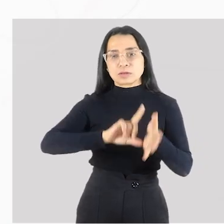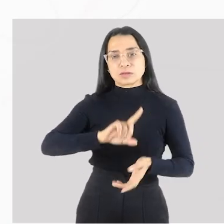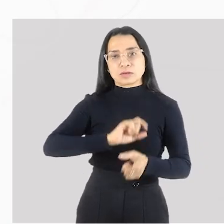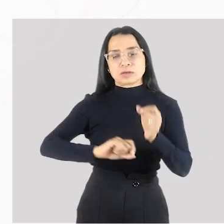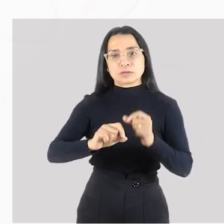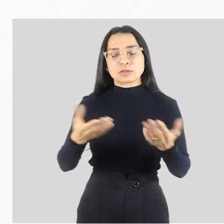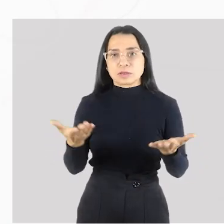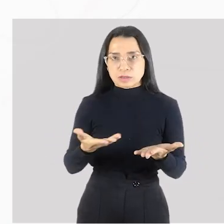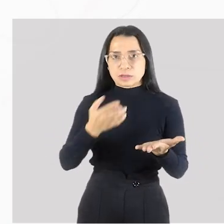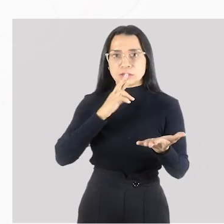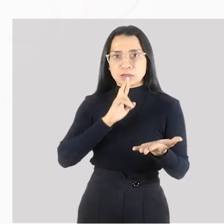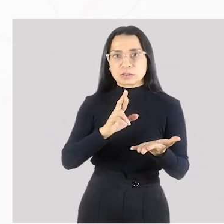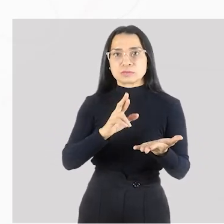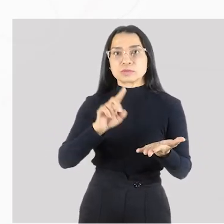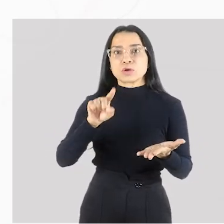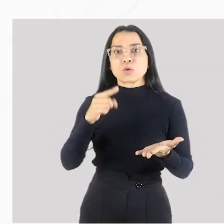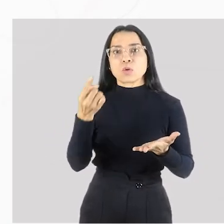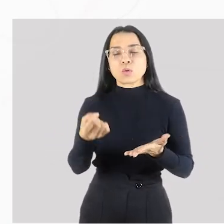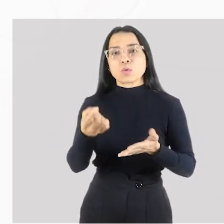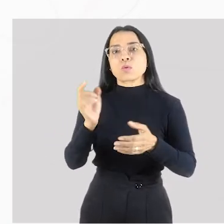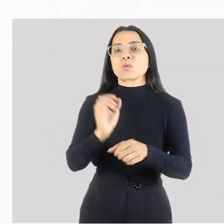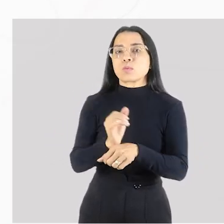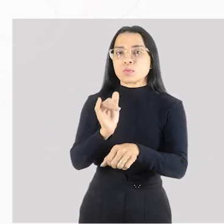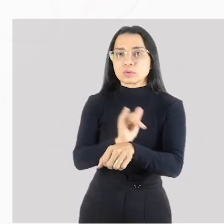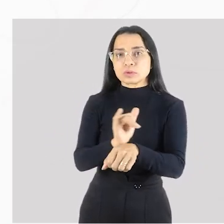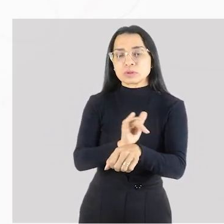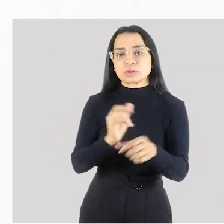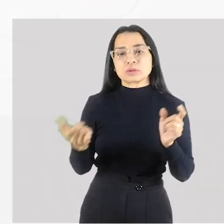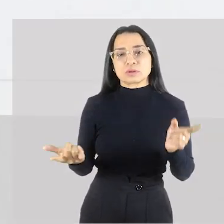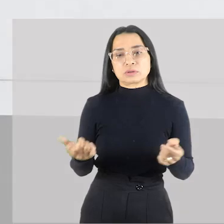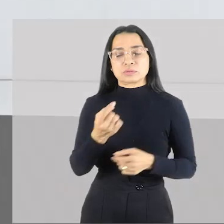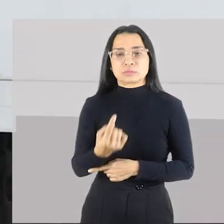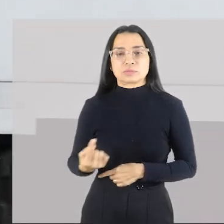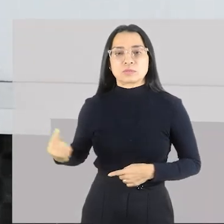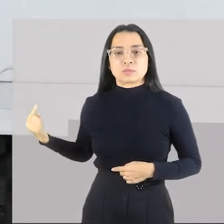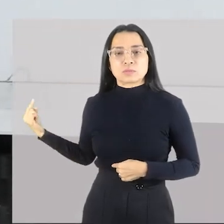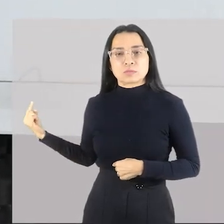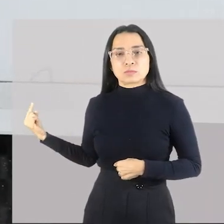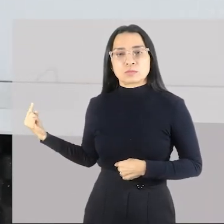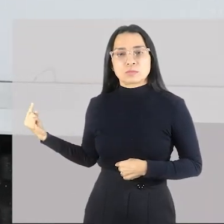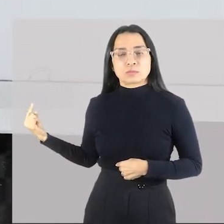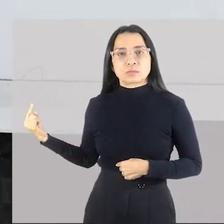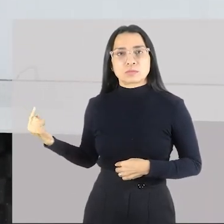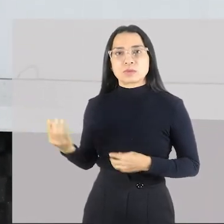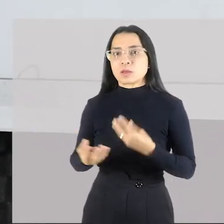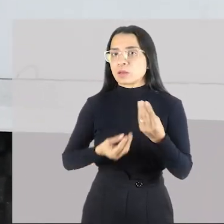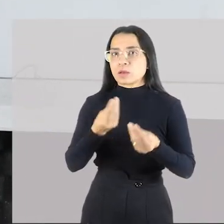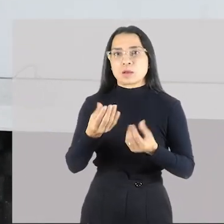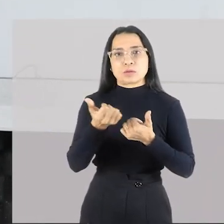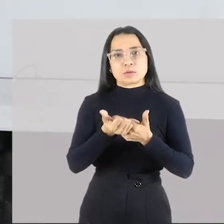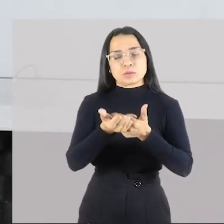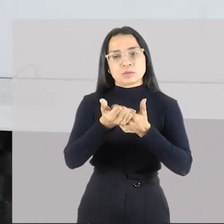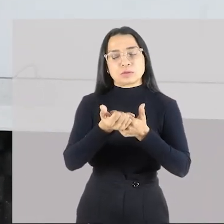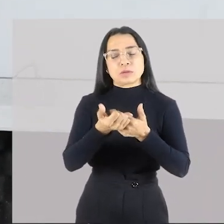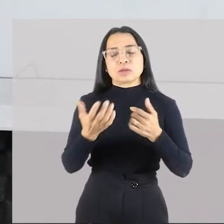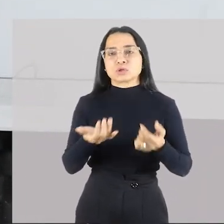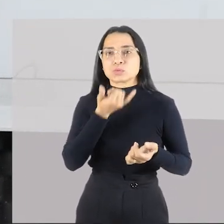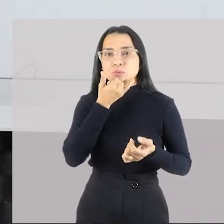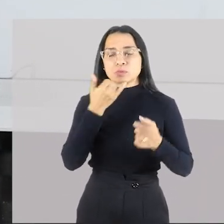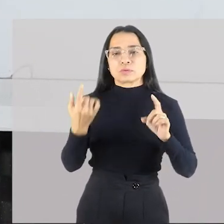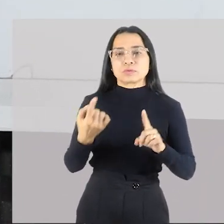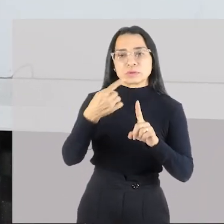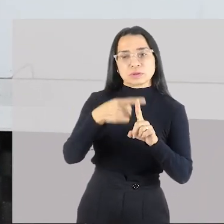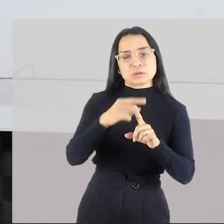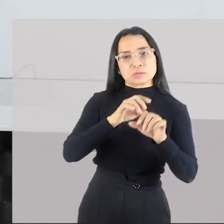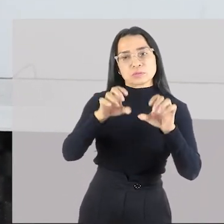vamos resolver por um outro método, que é o método da adição. O método da adição consiste em você fazer a soma das